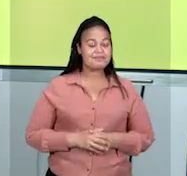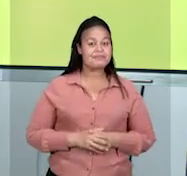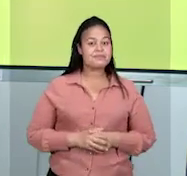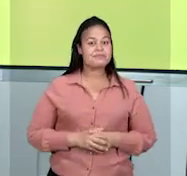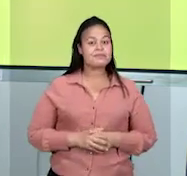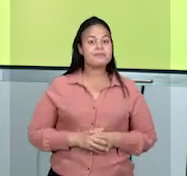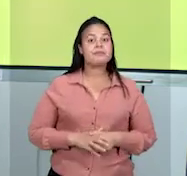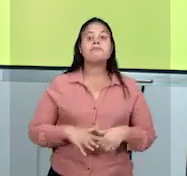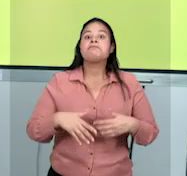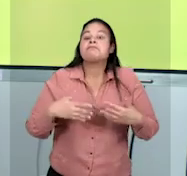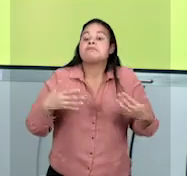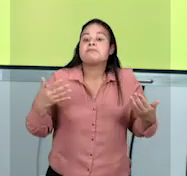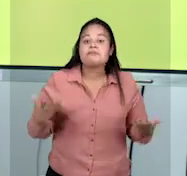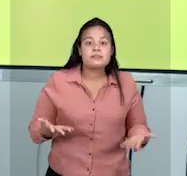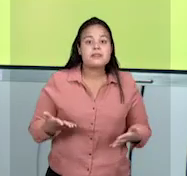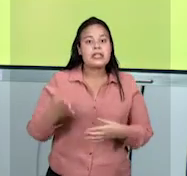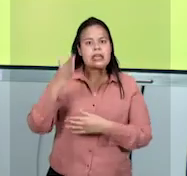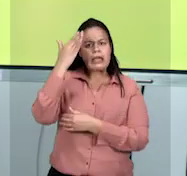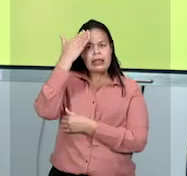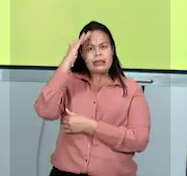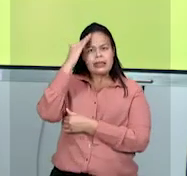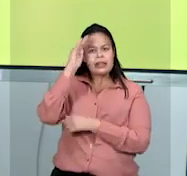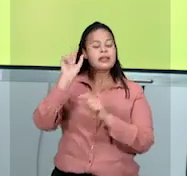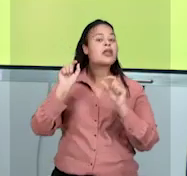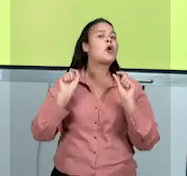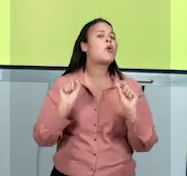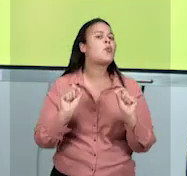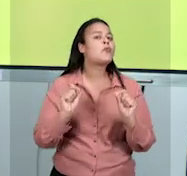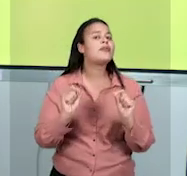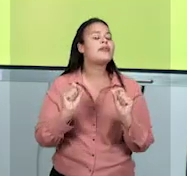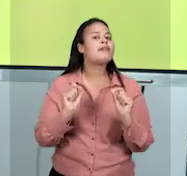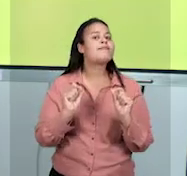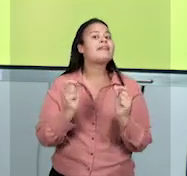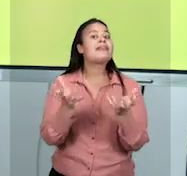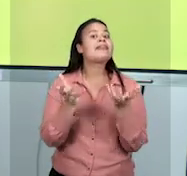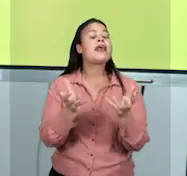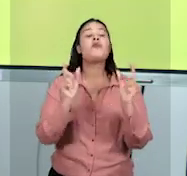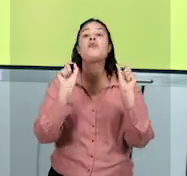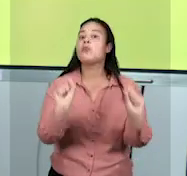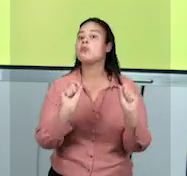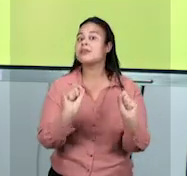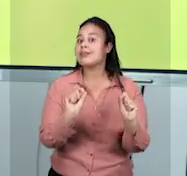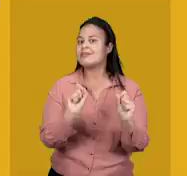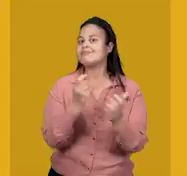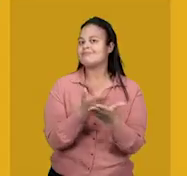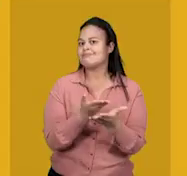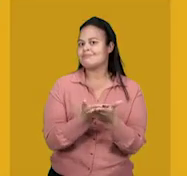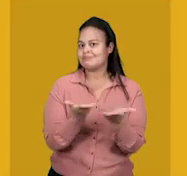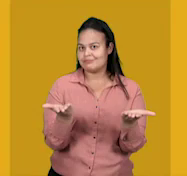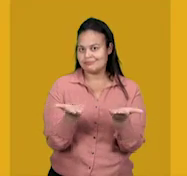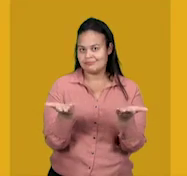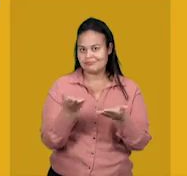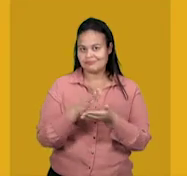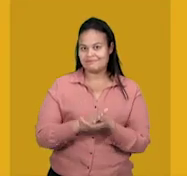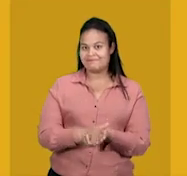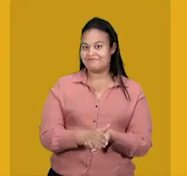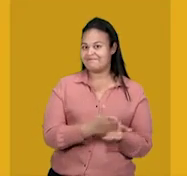Então, o que nós iremos entender? O que nós queremos buscar nesta aula de hoje? Vamos lá na